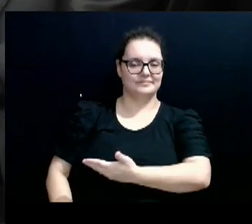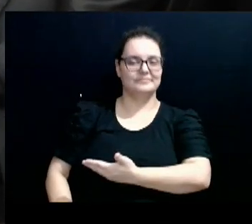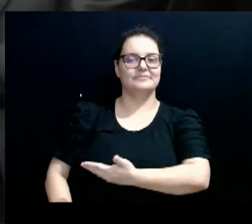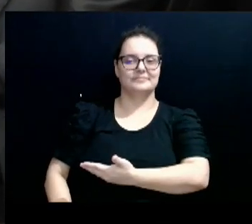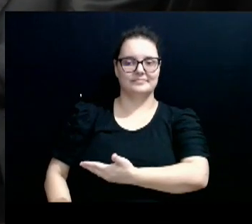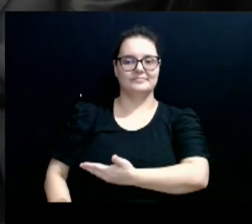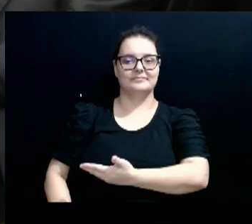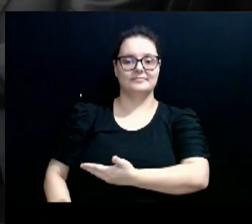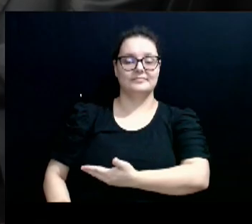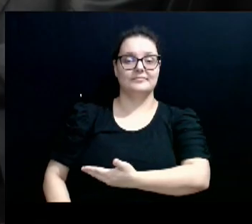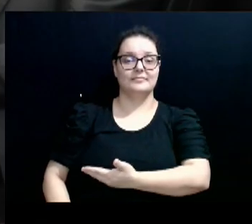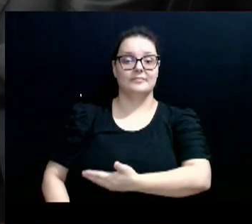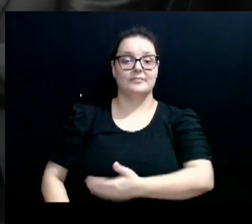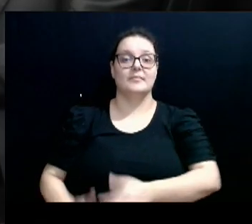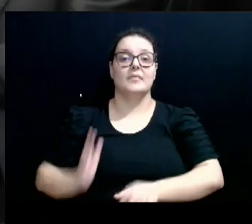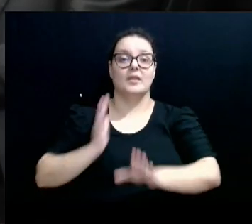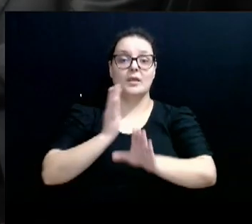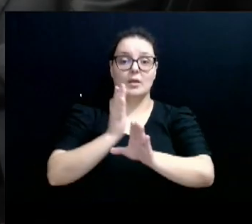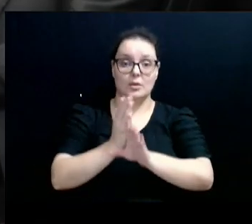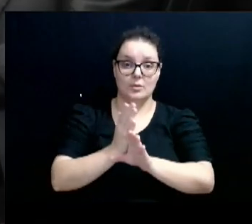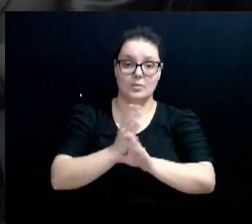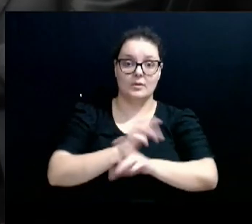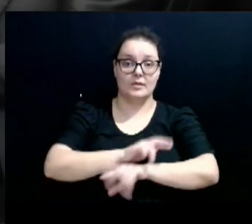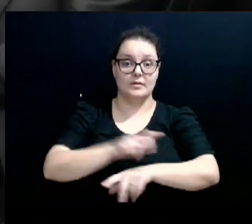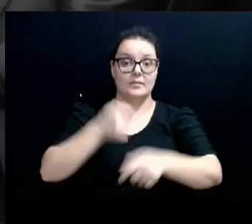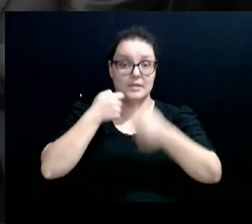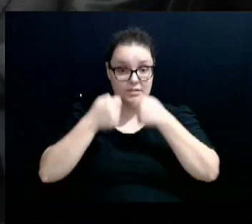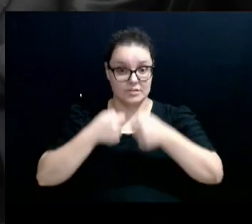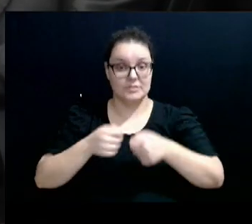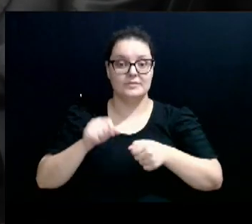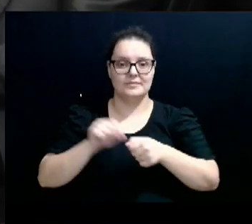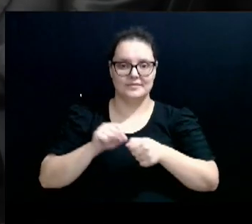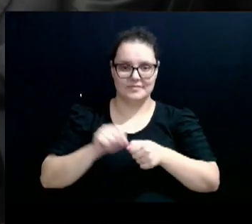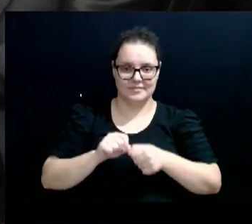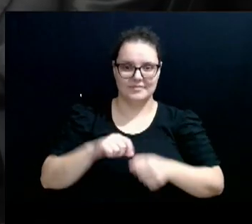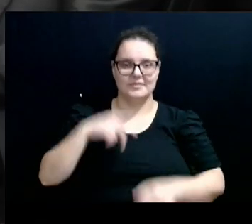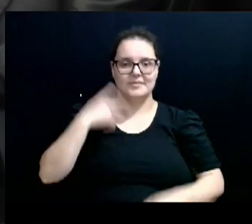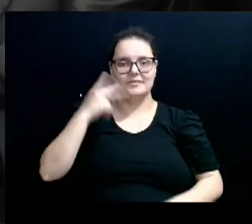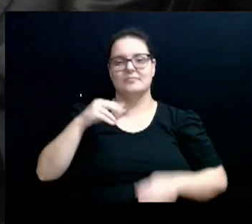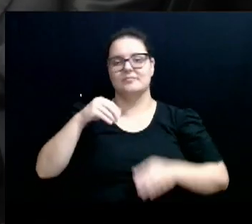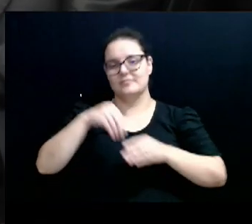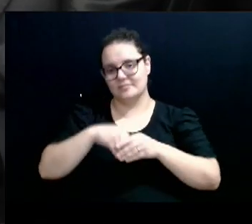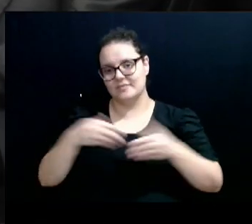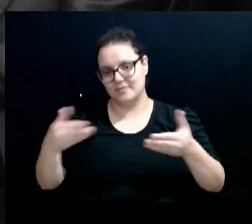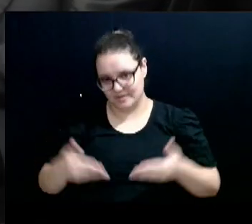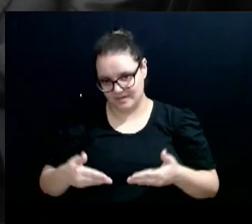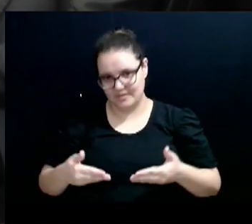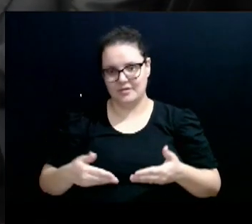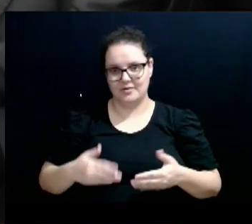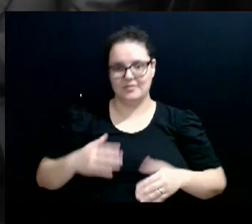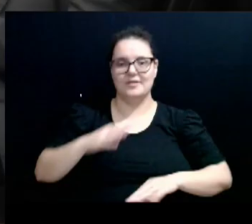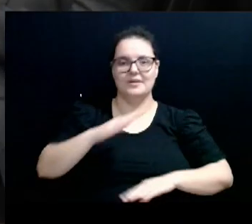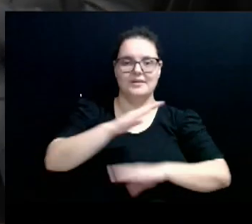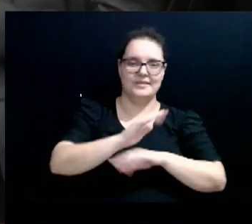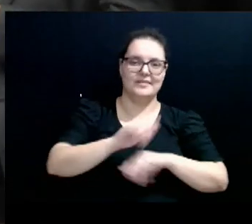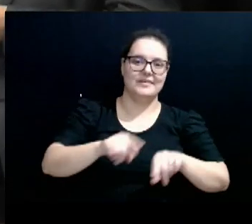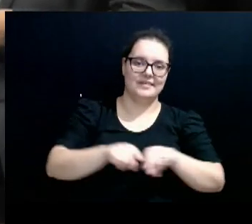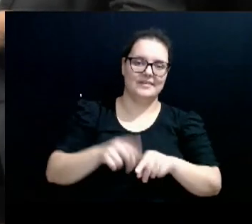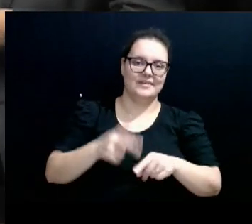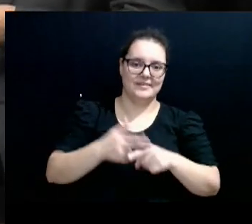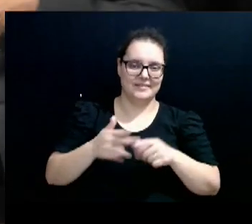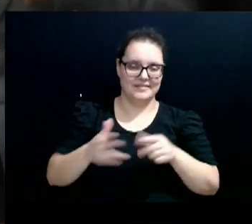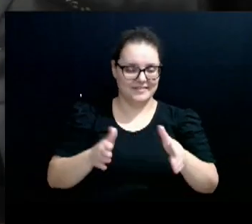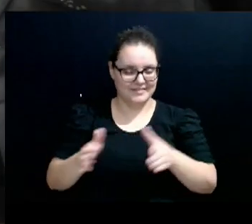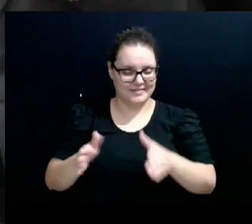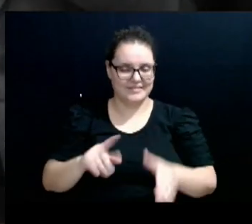você encontra as várias entrevistas que nós fazemos com os parlamentares atuais da Câmara Municipal e agora nessa temporada